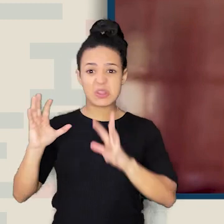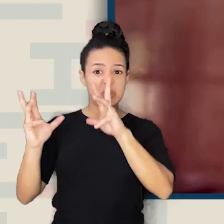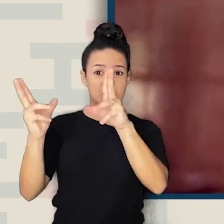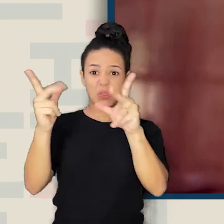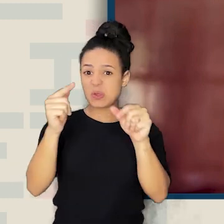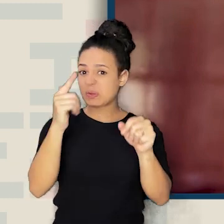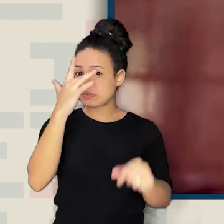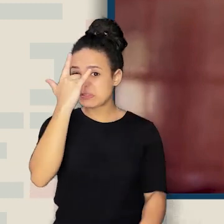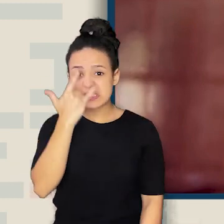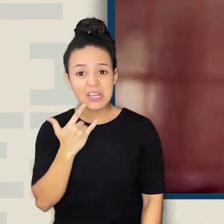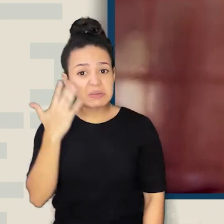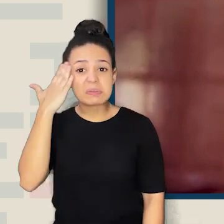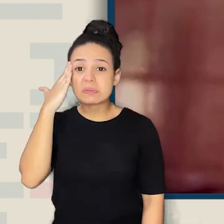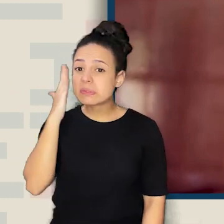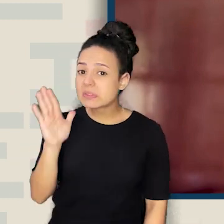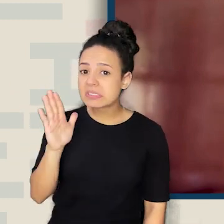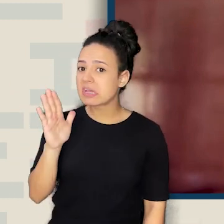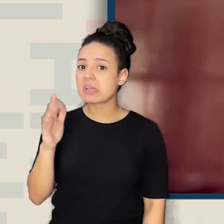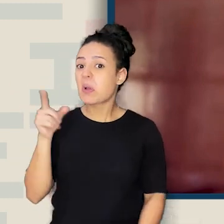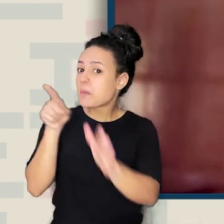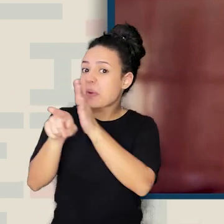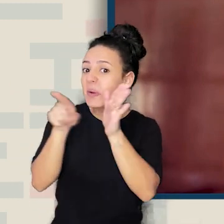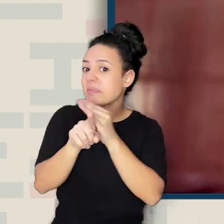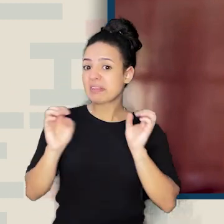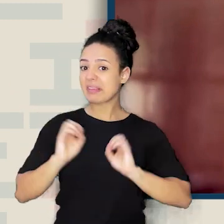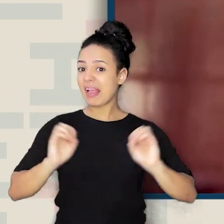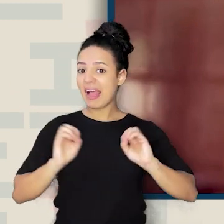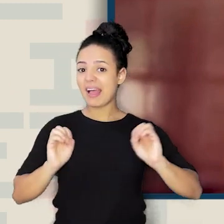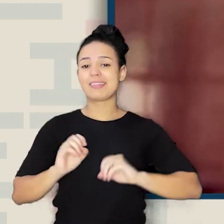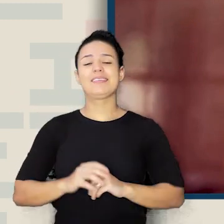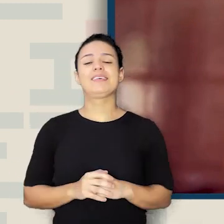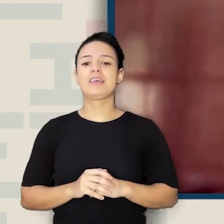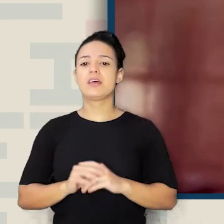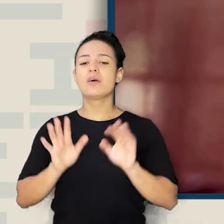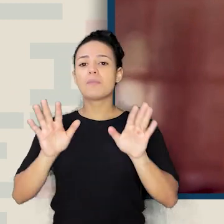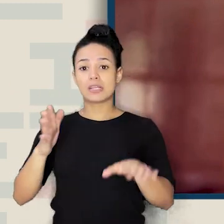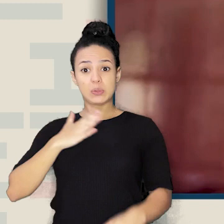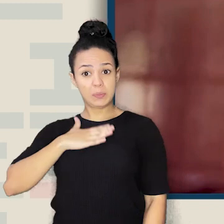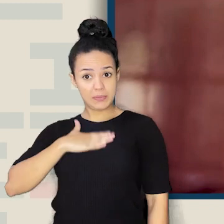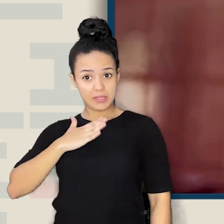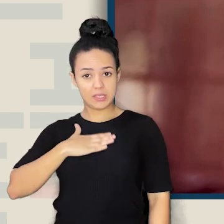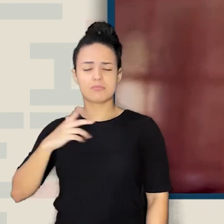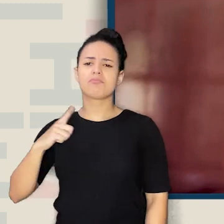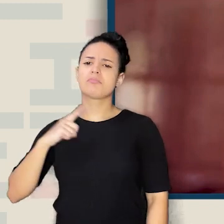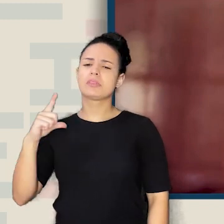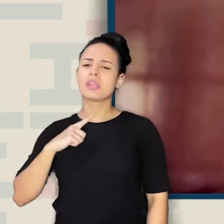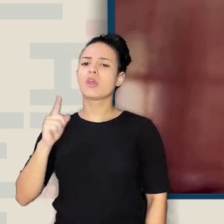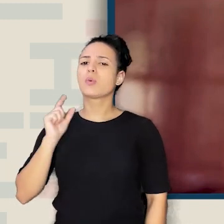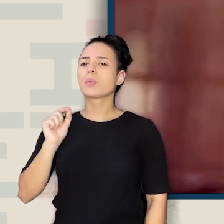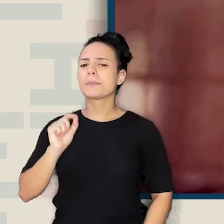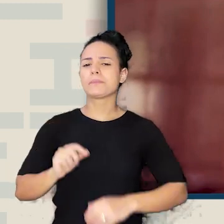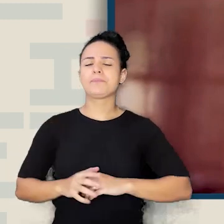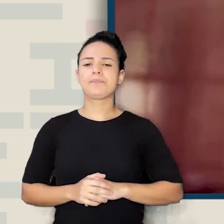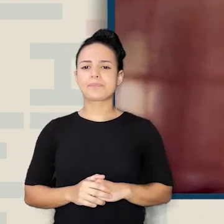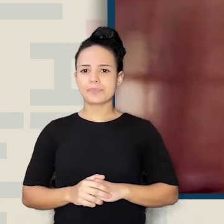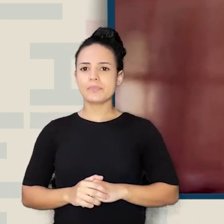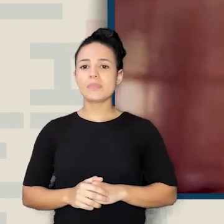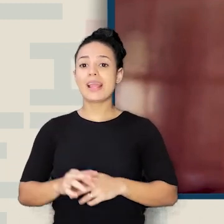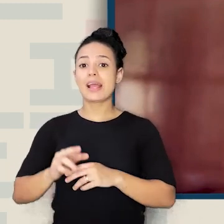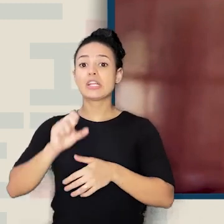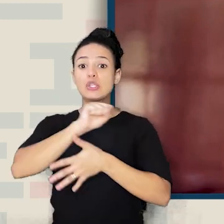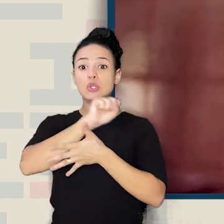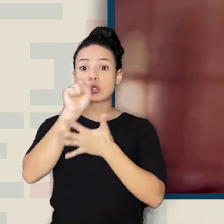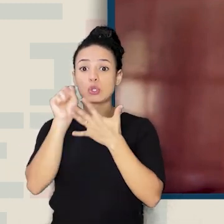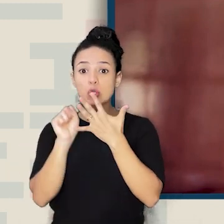com todo deficiente visual, eu não sei, ainda não cheguei a perguntar para ninguém. Comigo eu tenho uma relação com